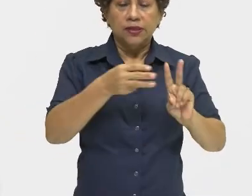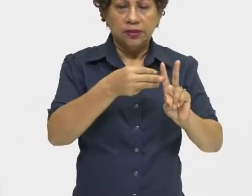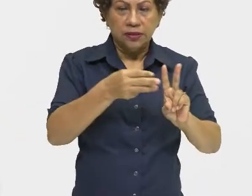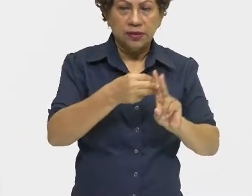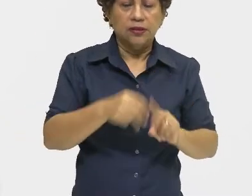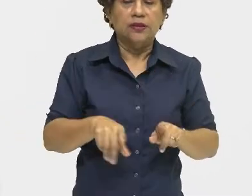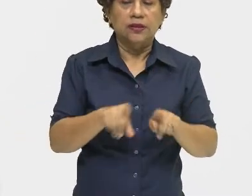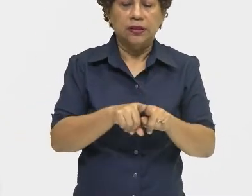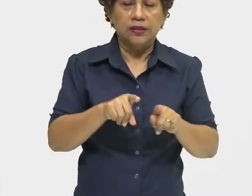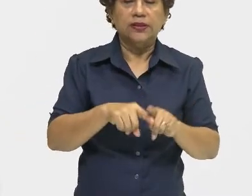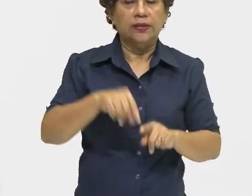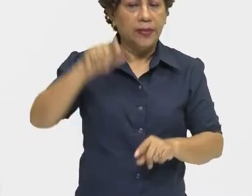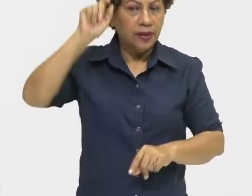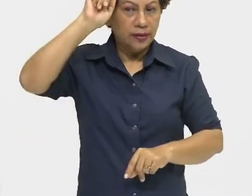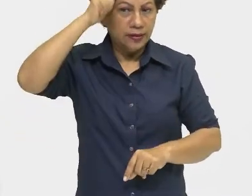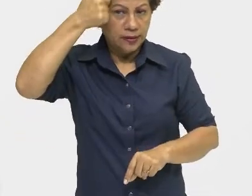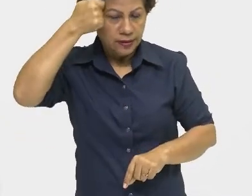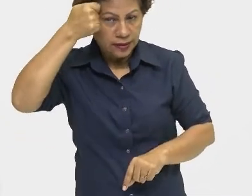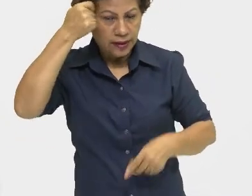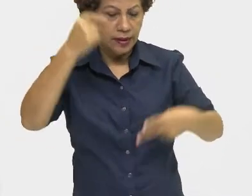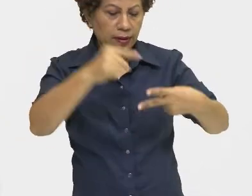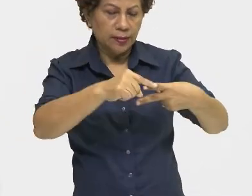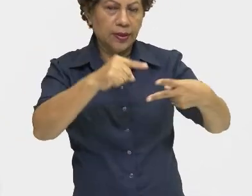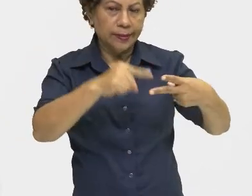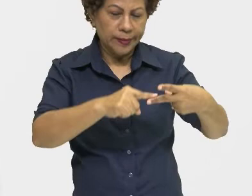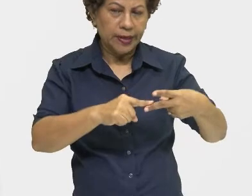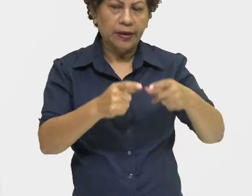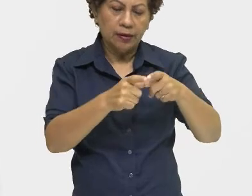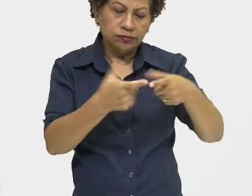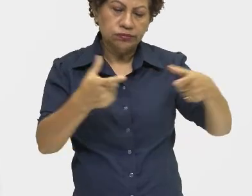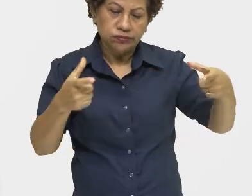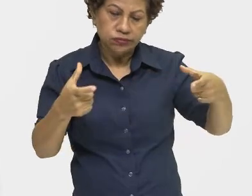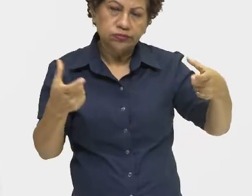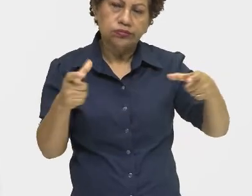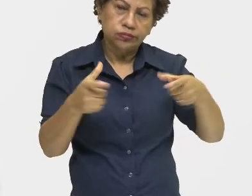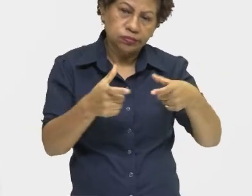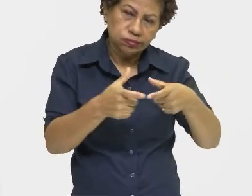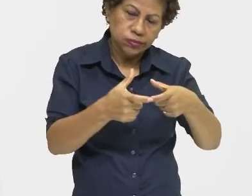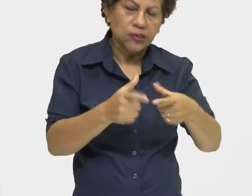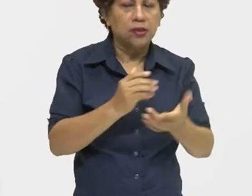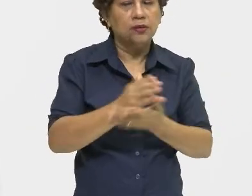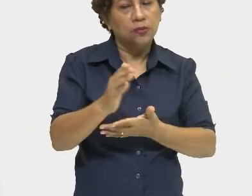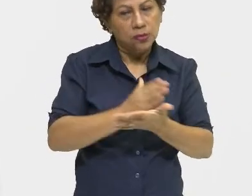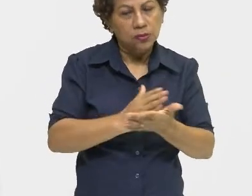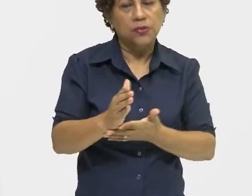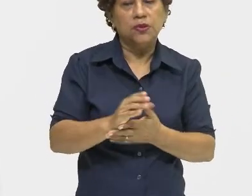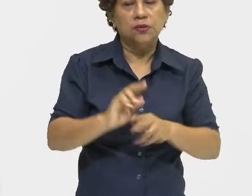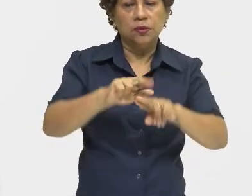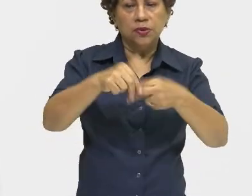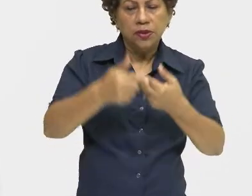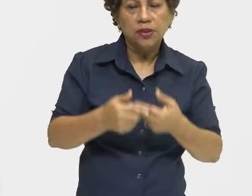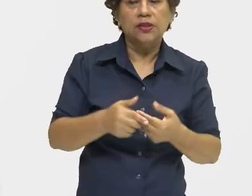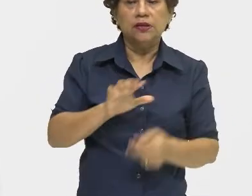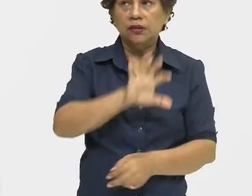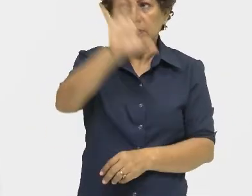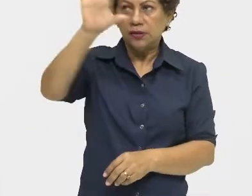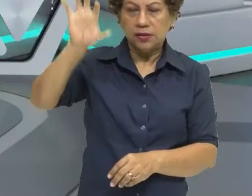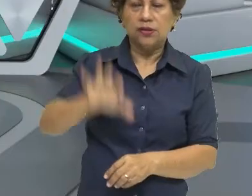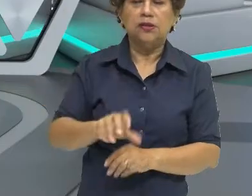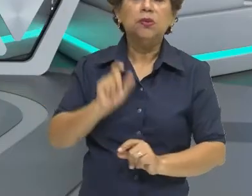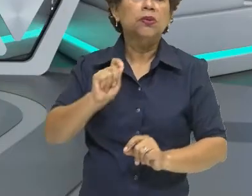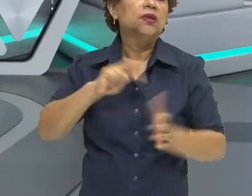aumenta ou diminui conforme a região, e por isso apresenta uma grande diversificação regional. O que isso quer